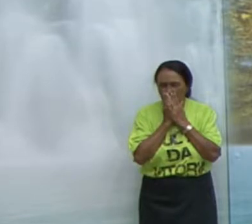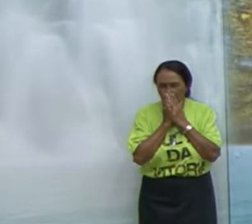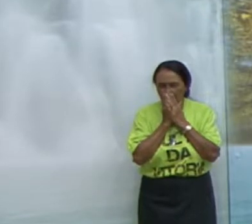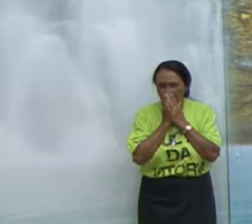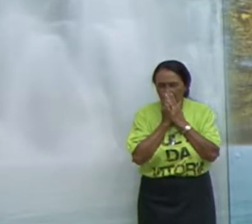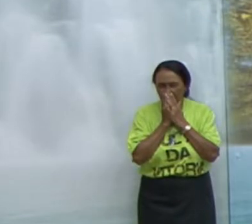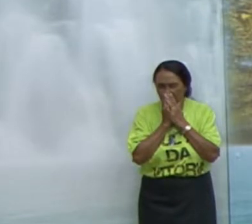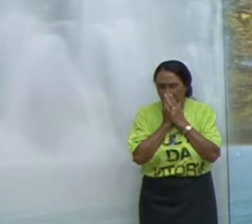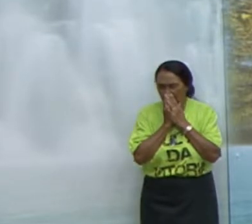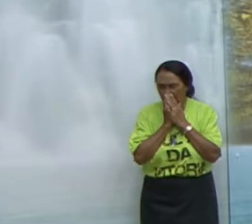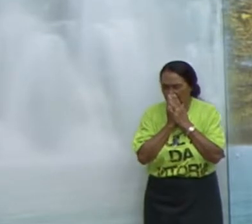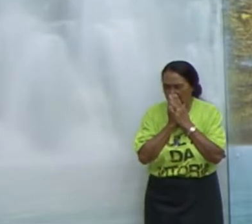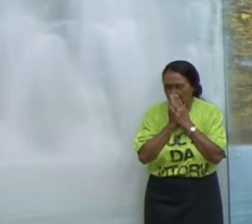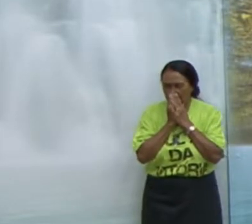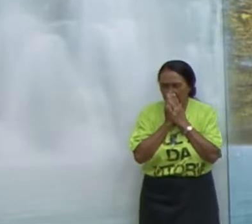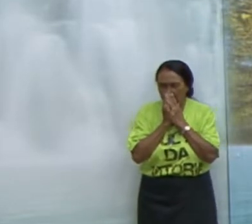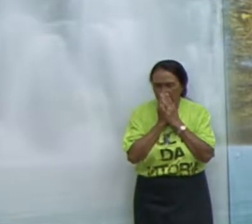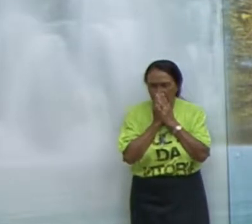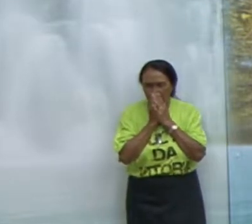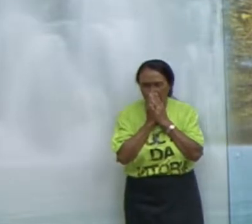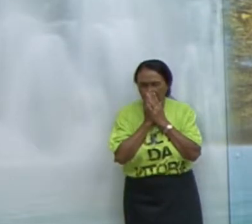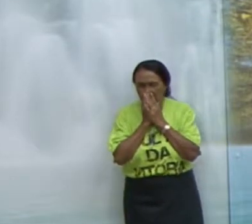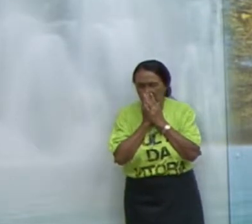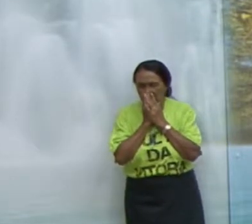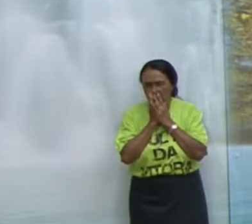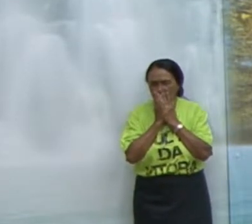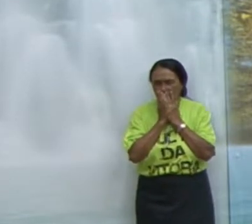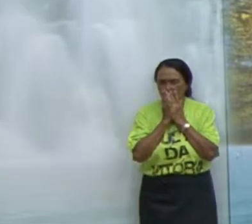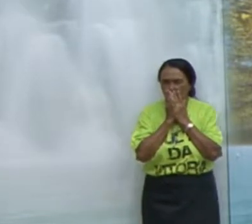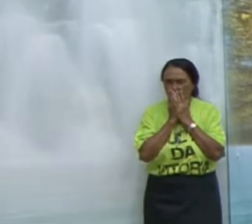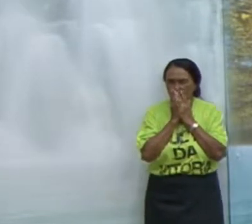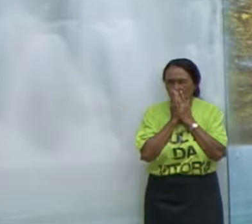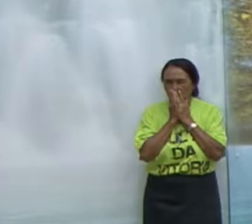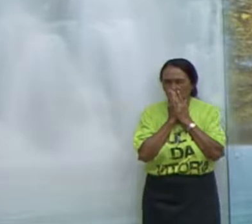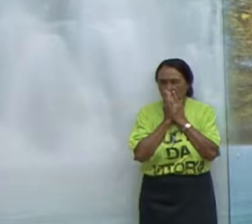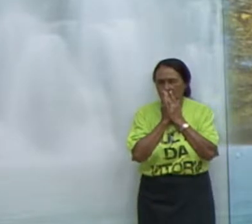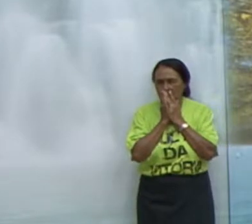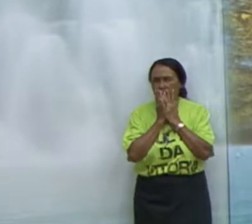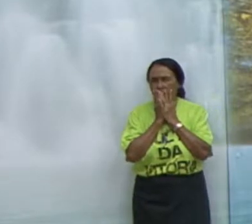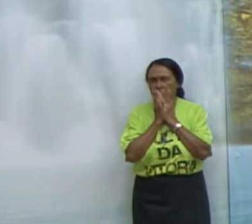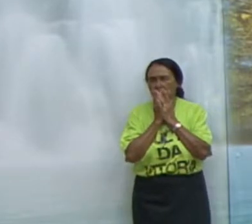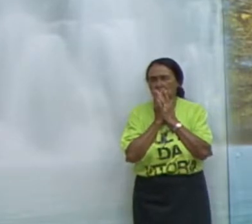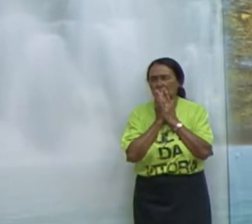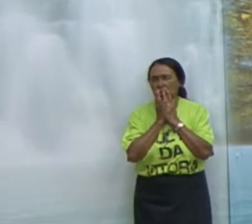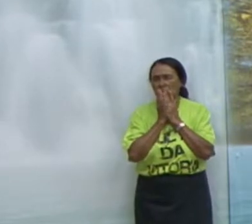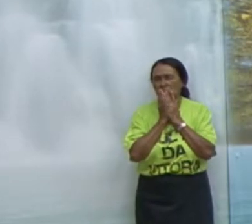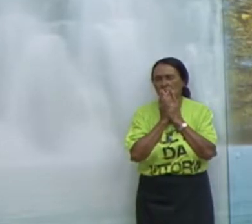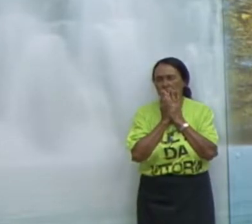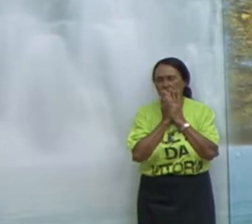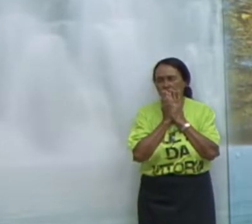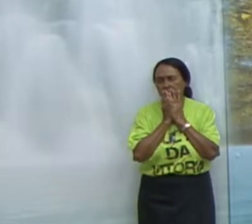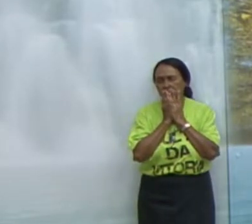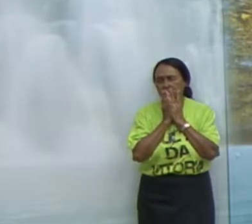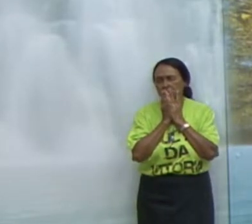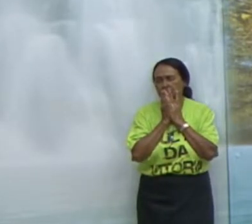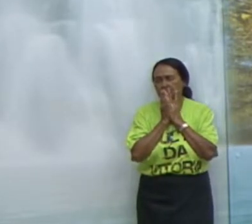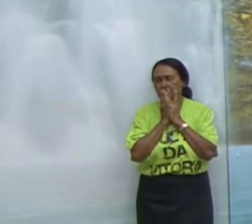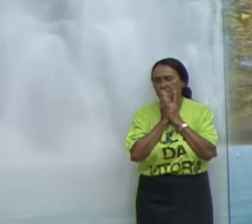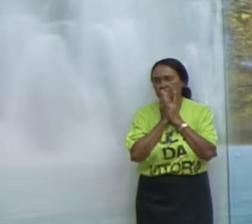força. Ela está sobre cada um de nós. Mas quando buscamos